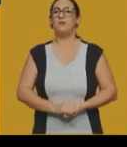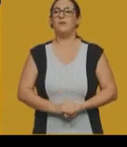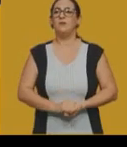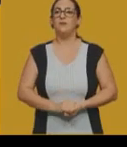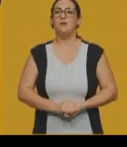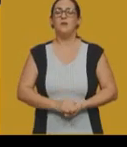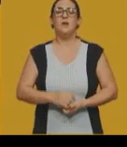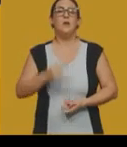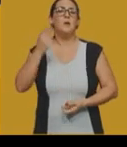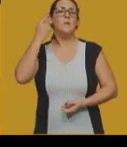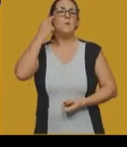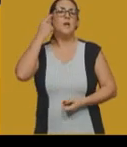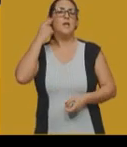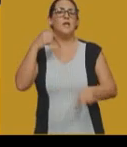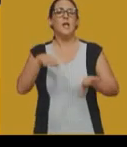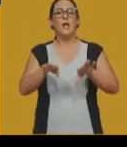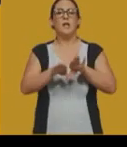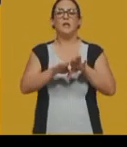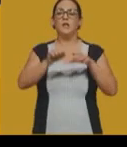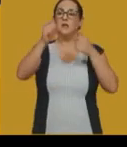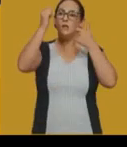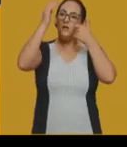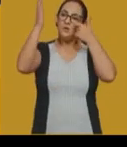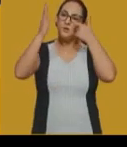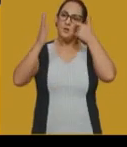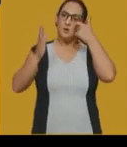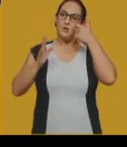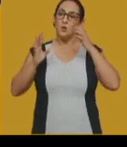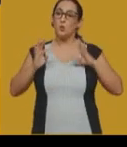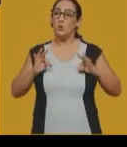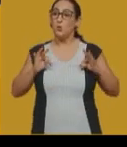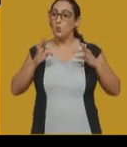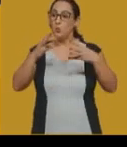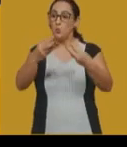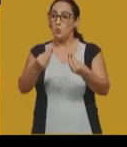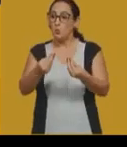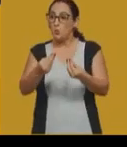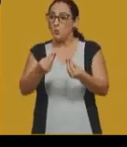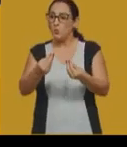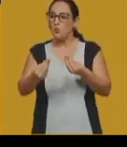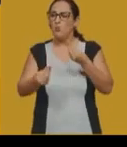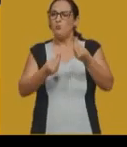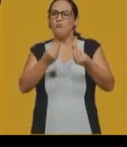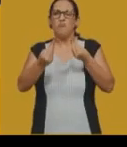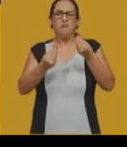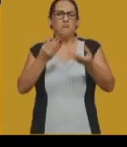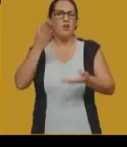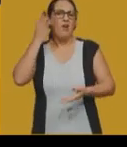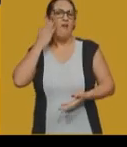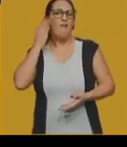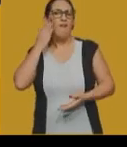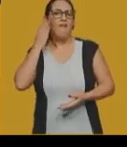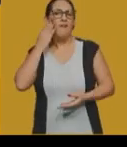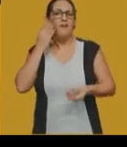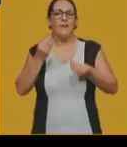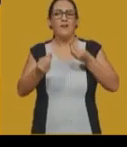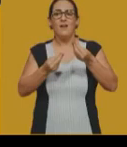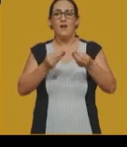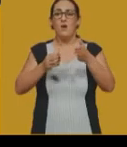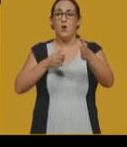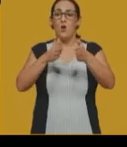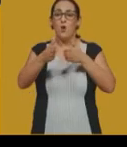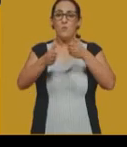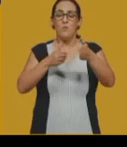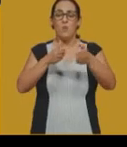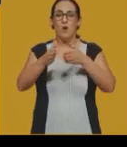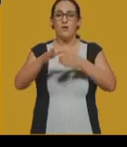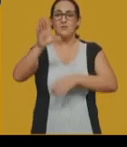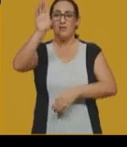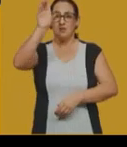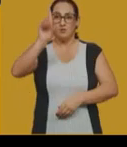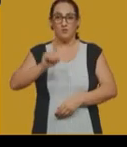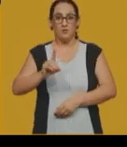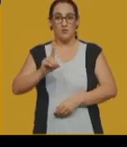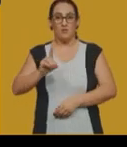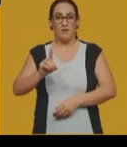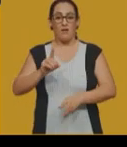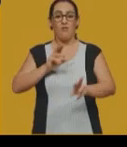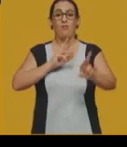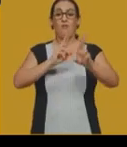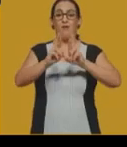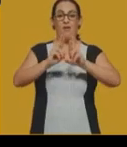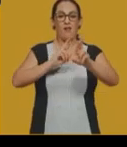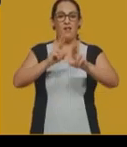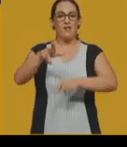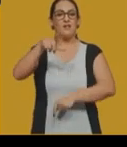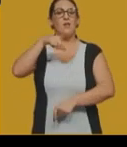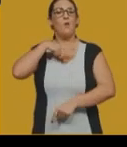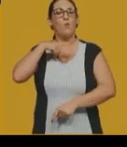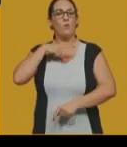respeito da situação do Brasil como um todo e entender como que o acesso aos direitos está relacionado às transformações pelas quais nós passamos. A gente